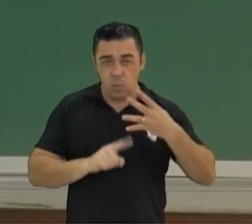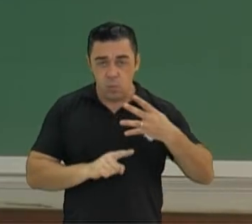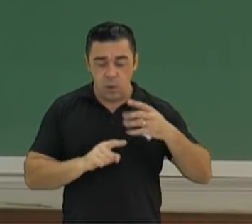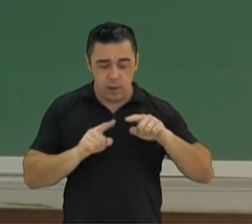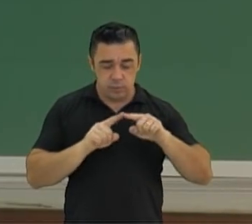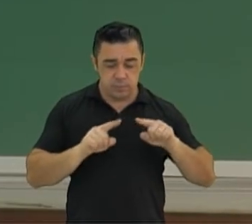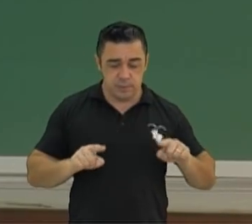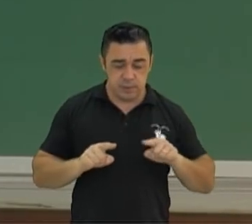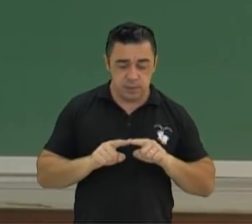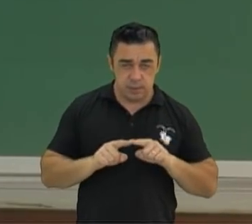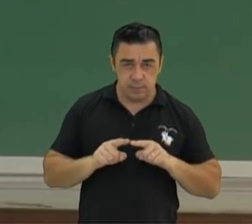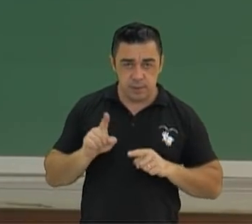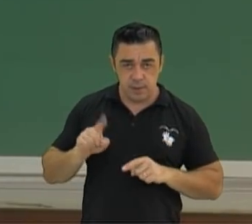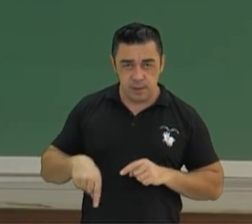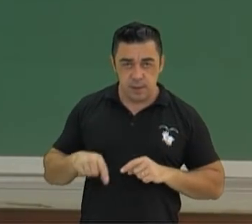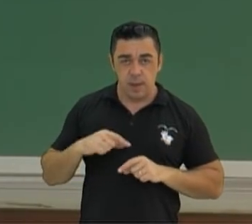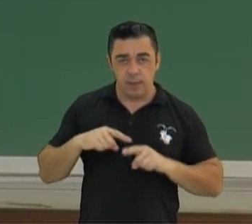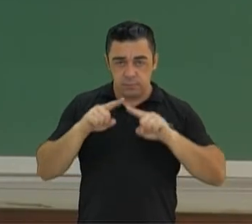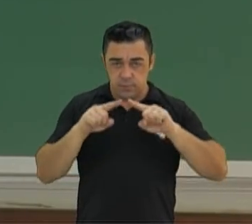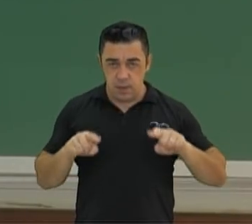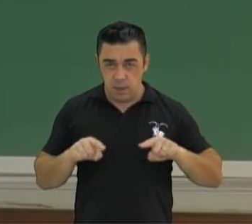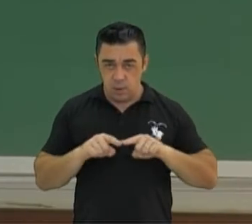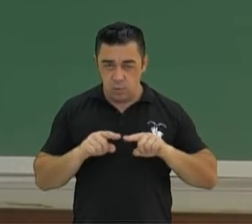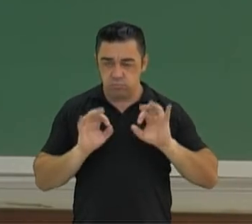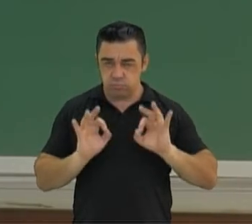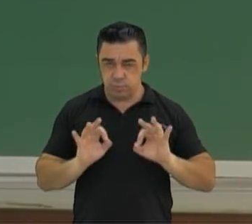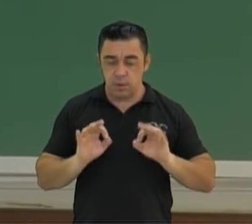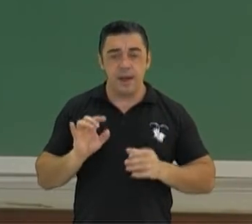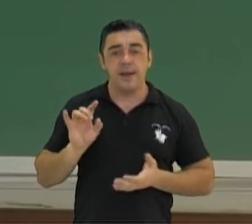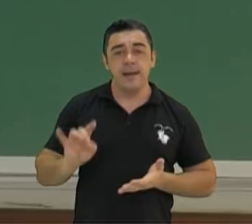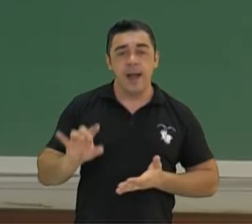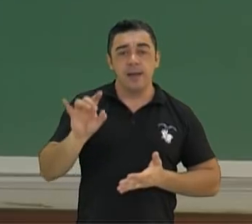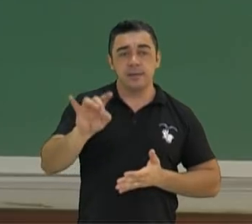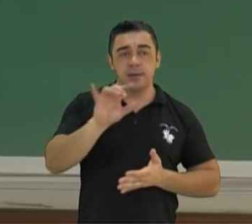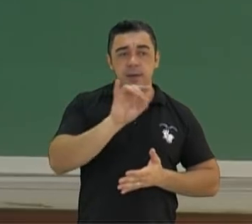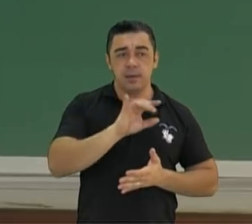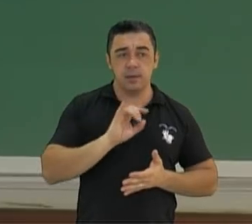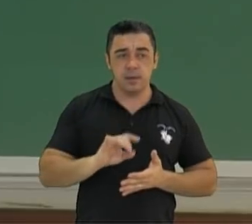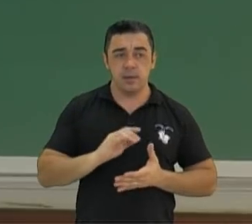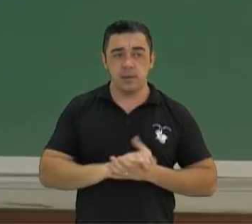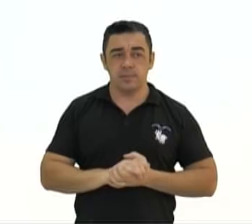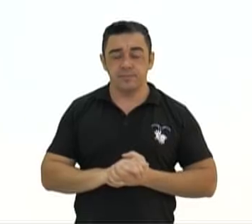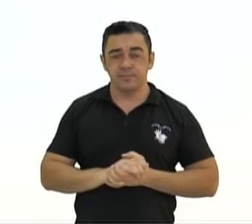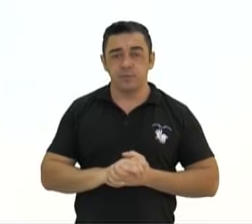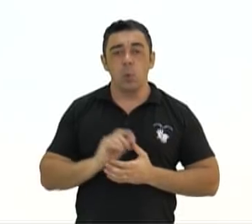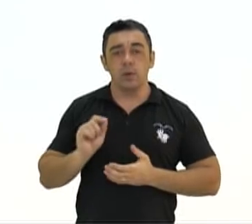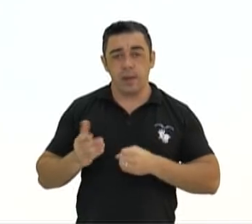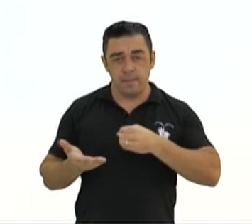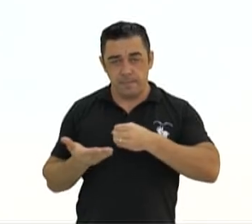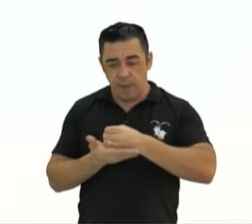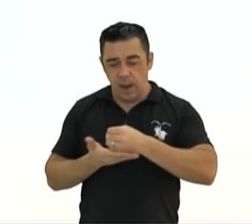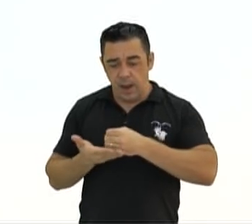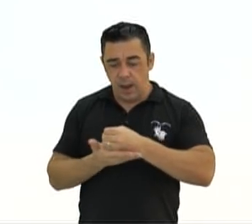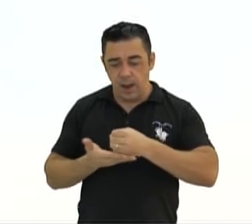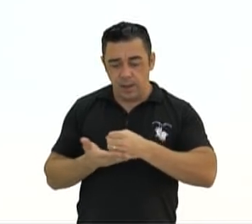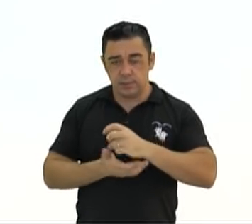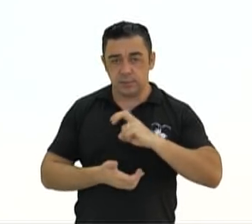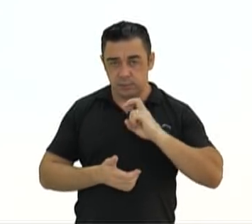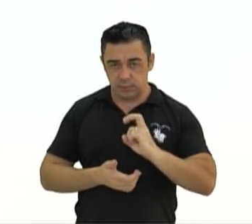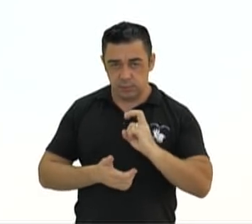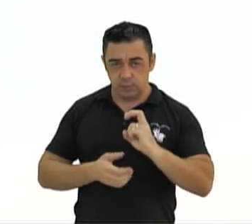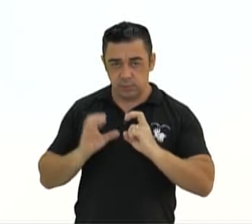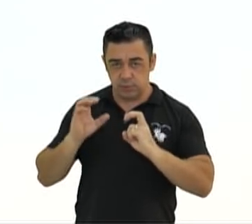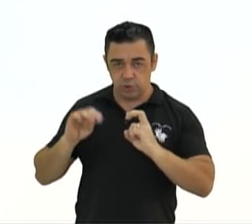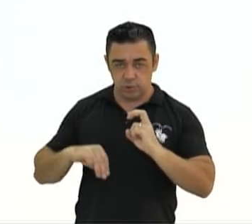faces laterais que são triângulos. Cada triângulo aqui ó, vai ter 5 centímetros de